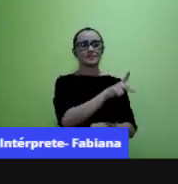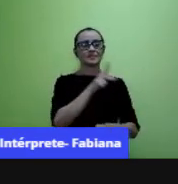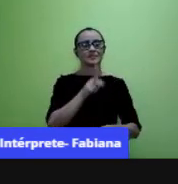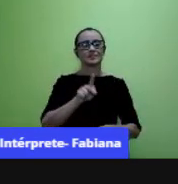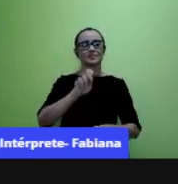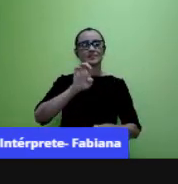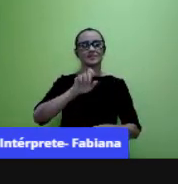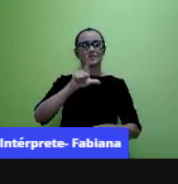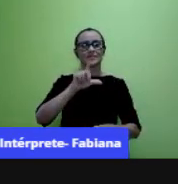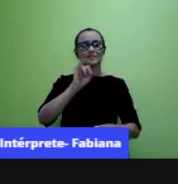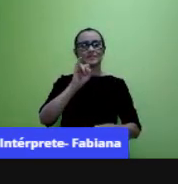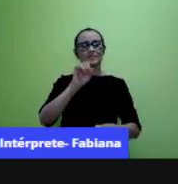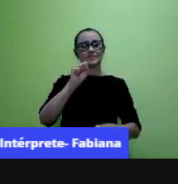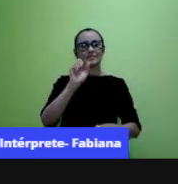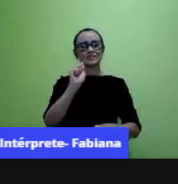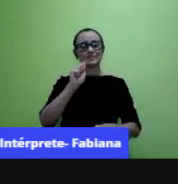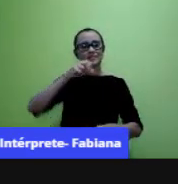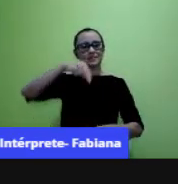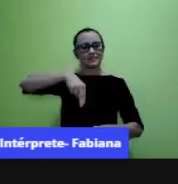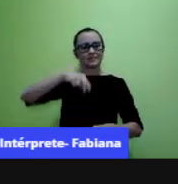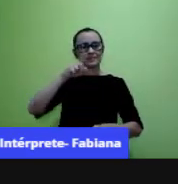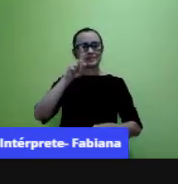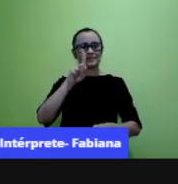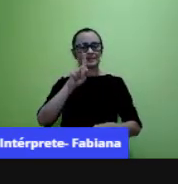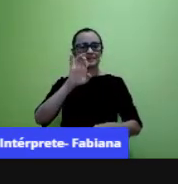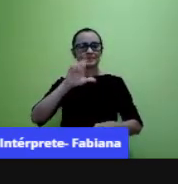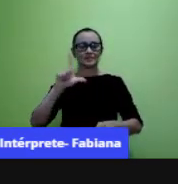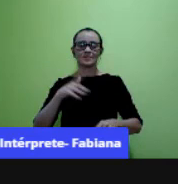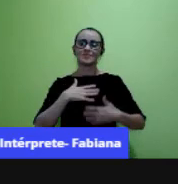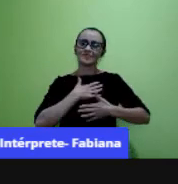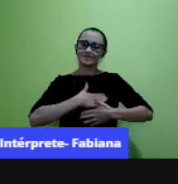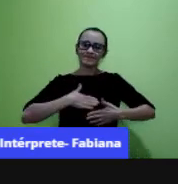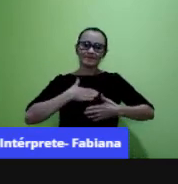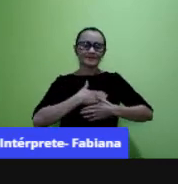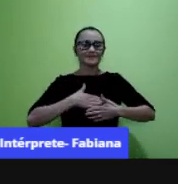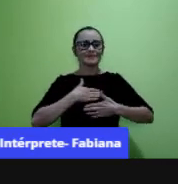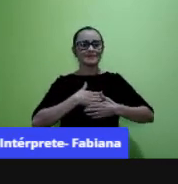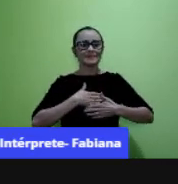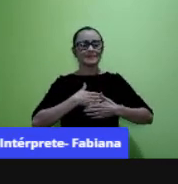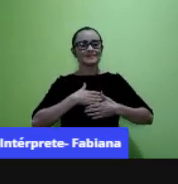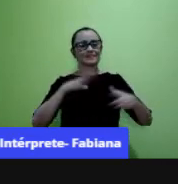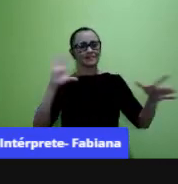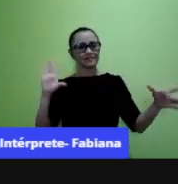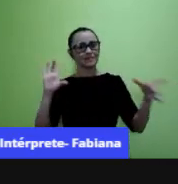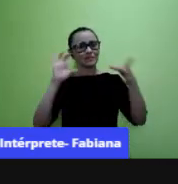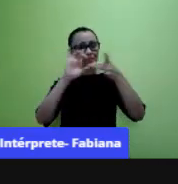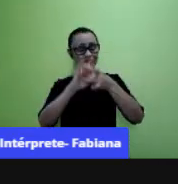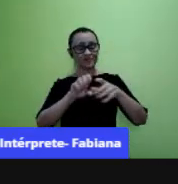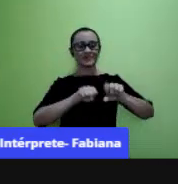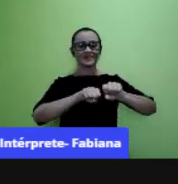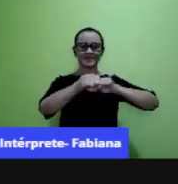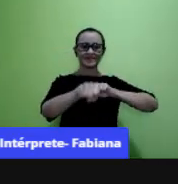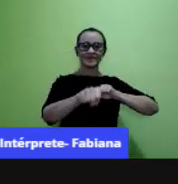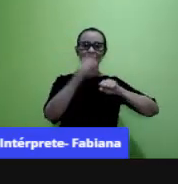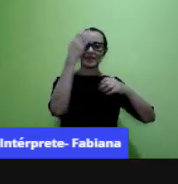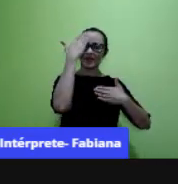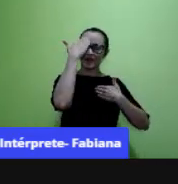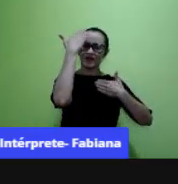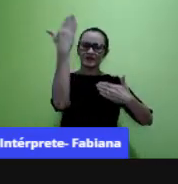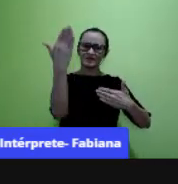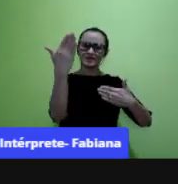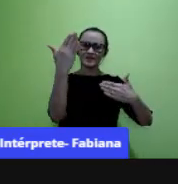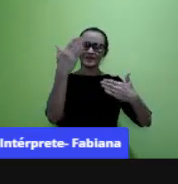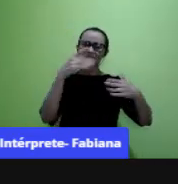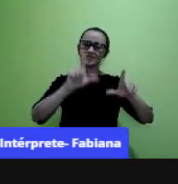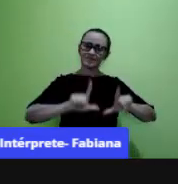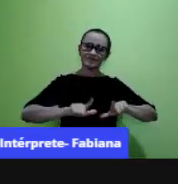Elisângela. É um prazer estar aqui com vocês nessa formação. Agradeço a dedicação e empenho